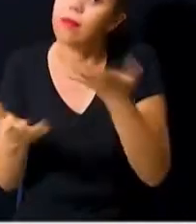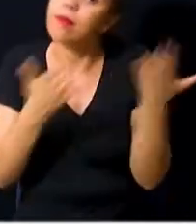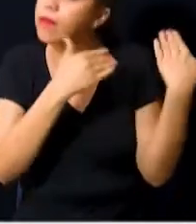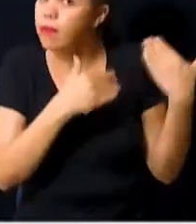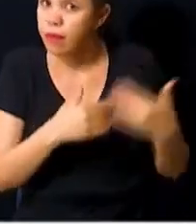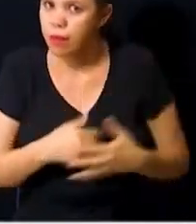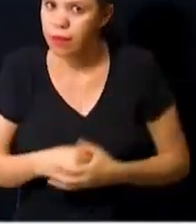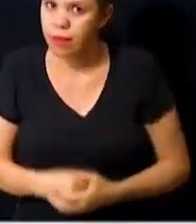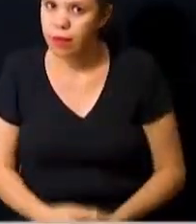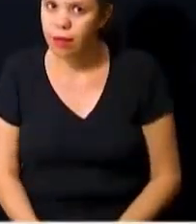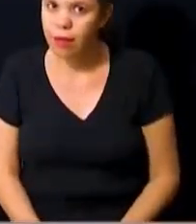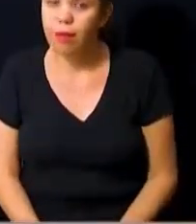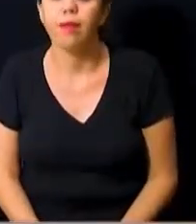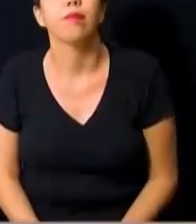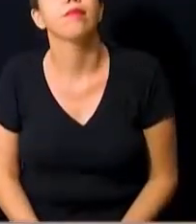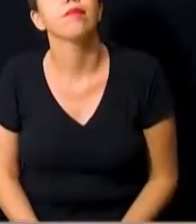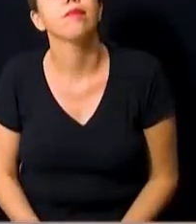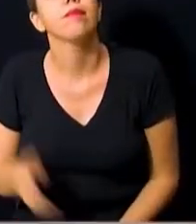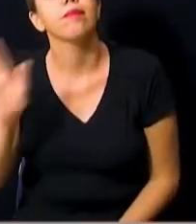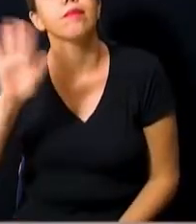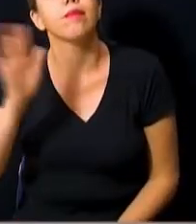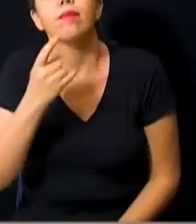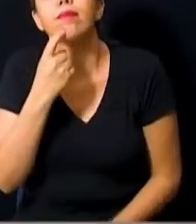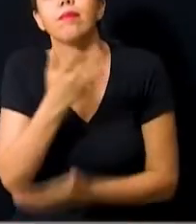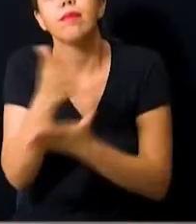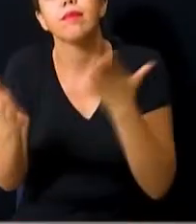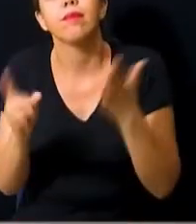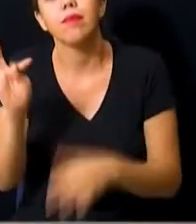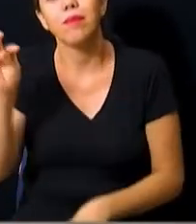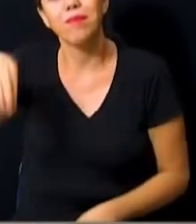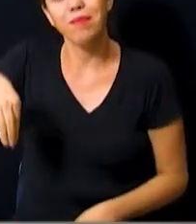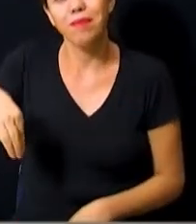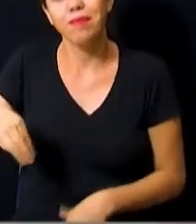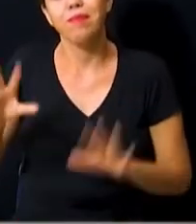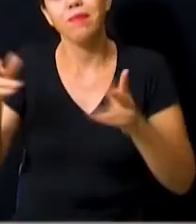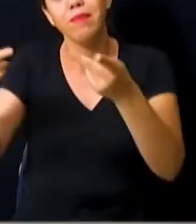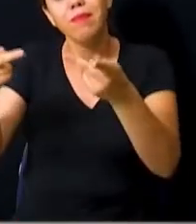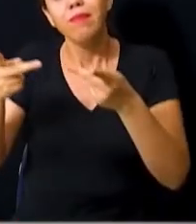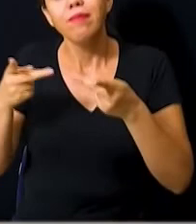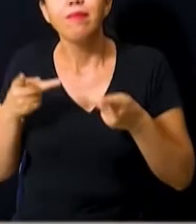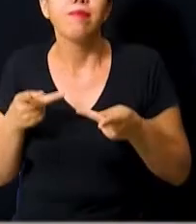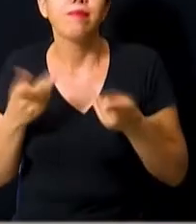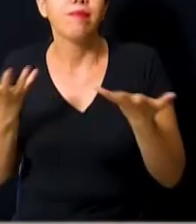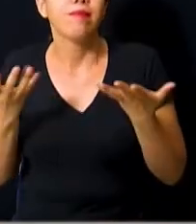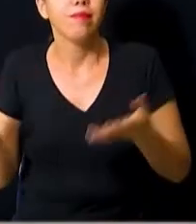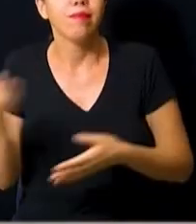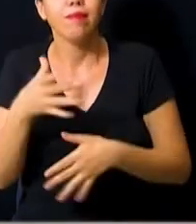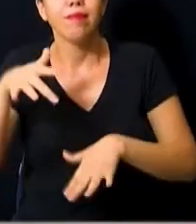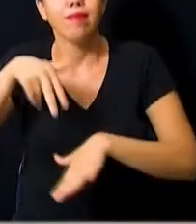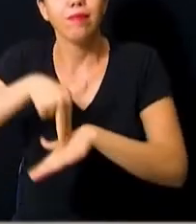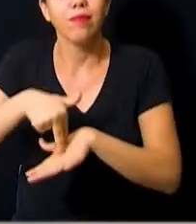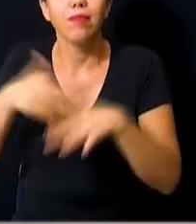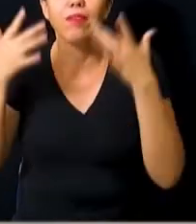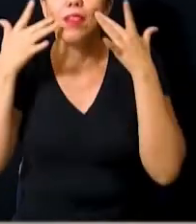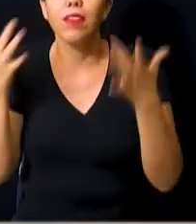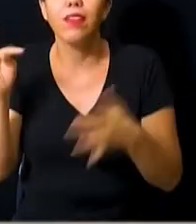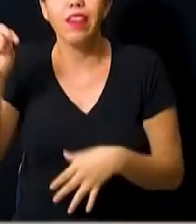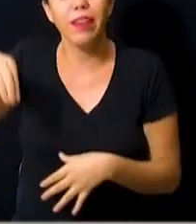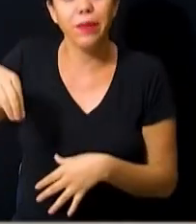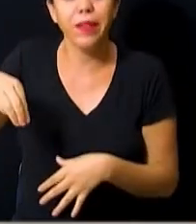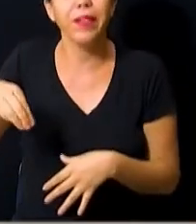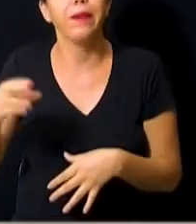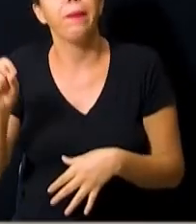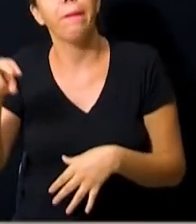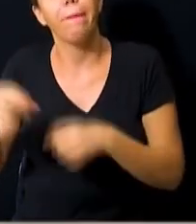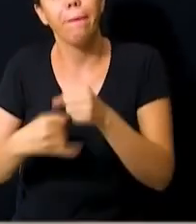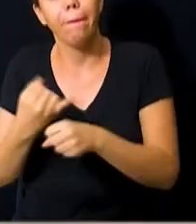e vambora esgotar. Salve bem galera de Campinas, Tom Cavalcante, estou aqui para convidá-los para o meu novo espetáculo, o Tom